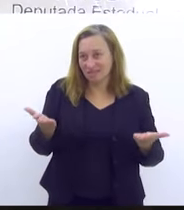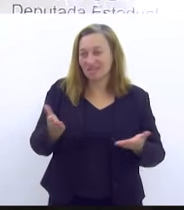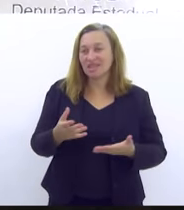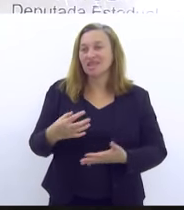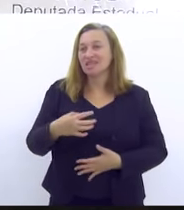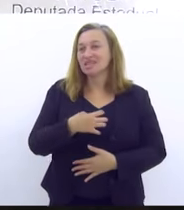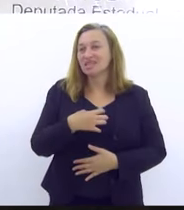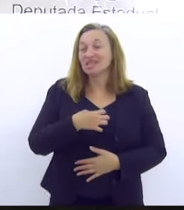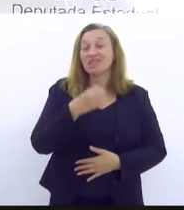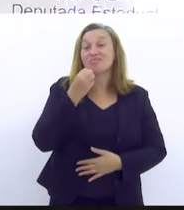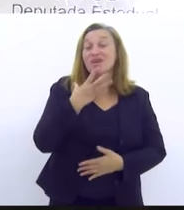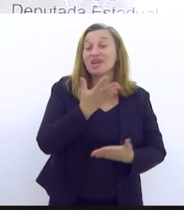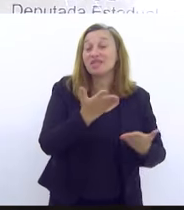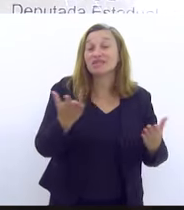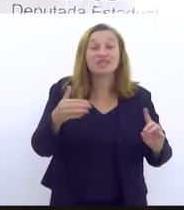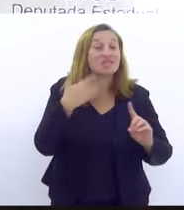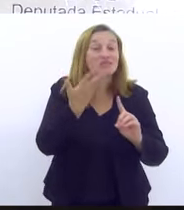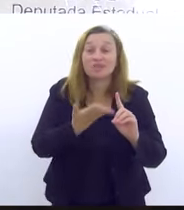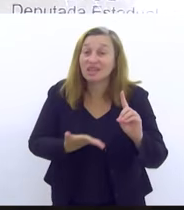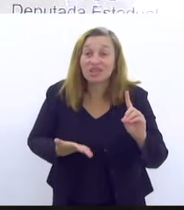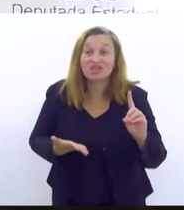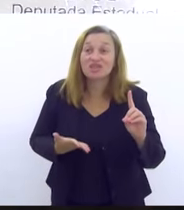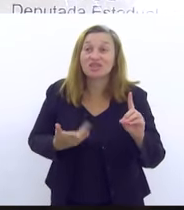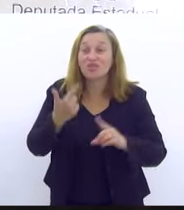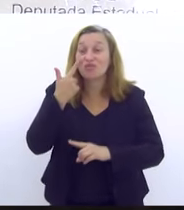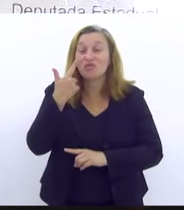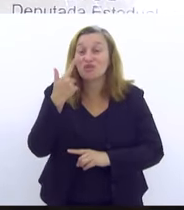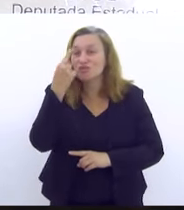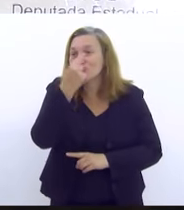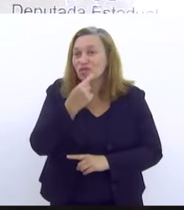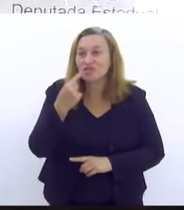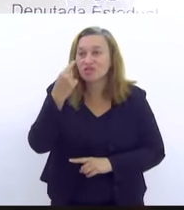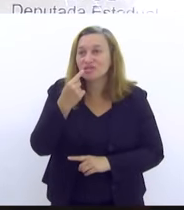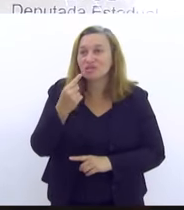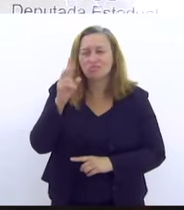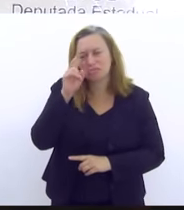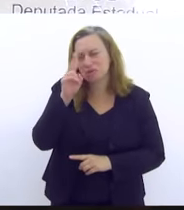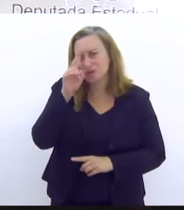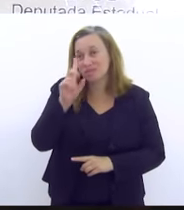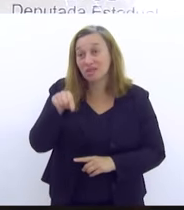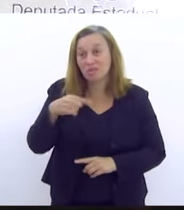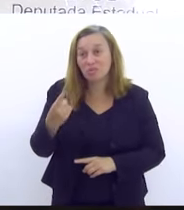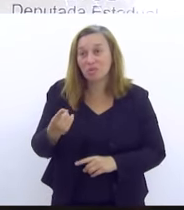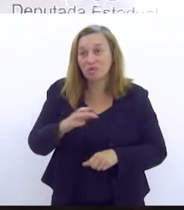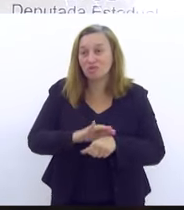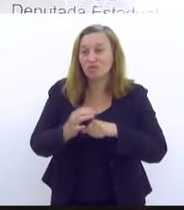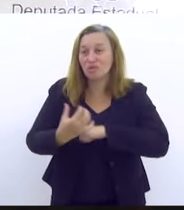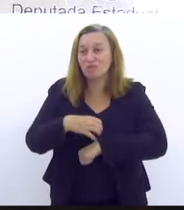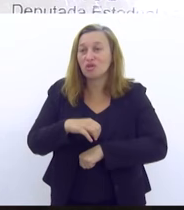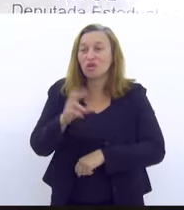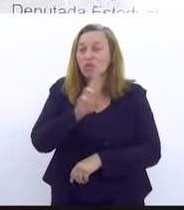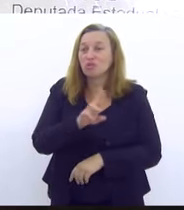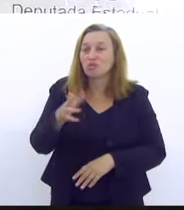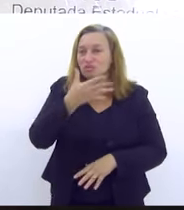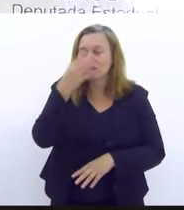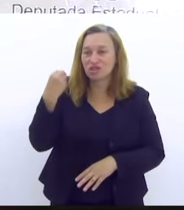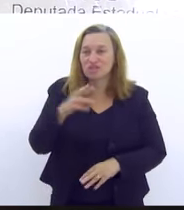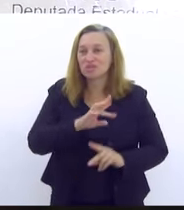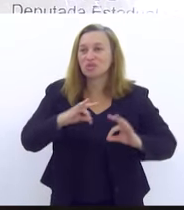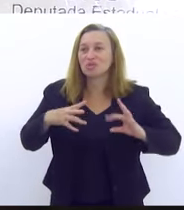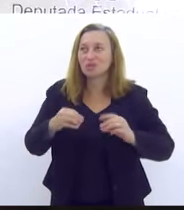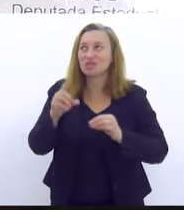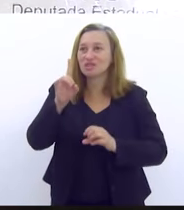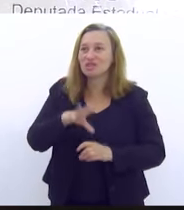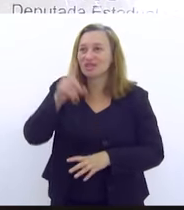sintam-se todas homenageadas, porque eu vejo o rostinho, não me lembro, depois do Covid, então, gente, o nome foge tudo. Só Deus na